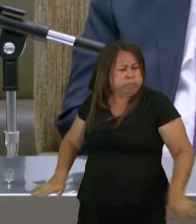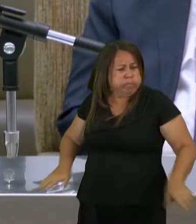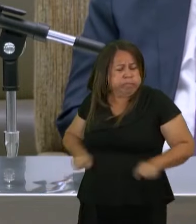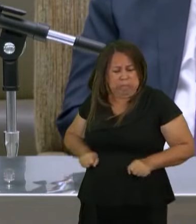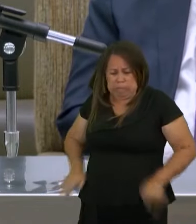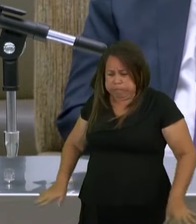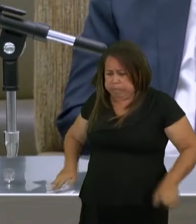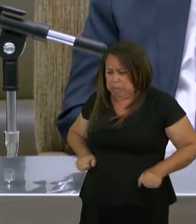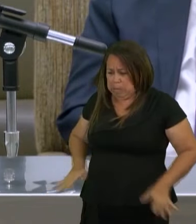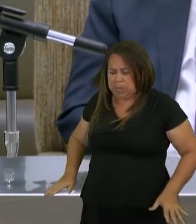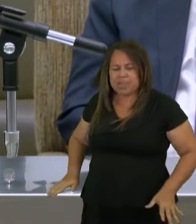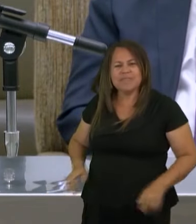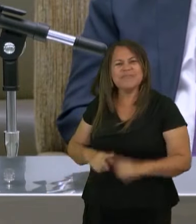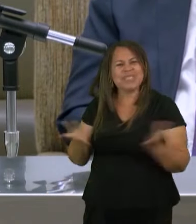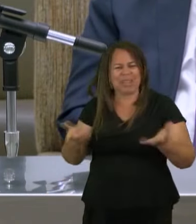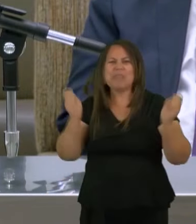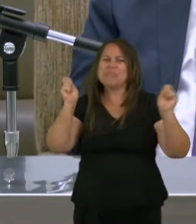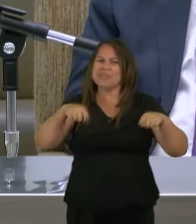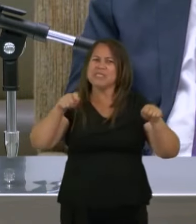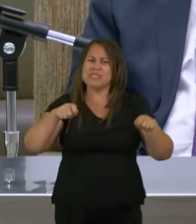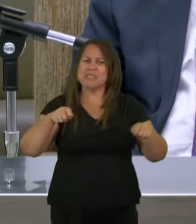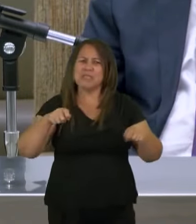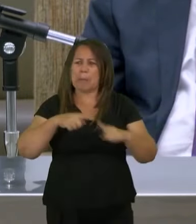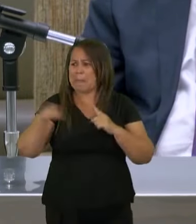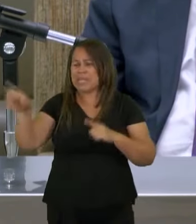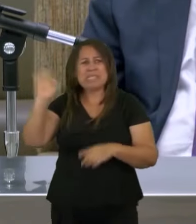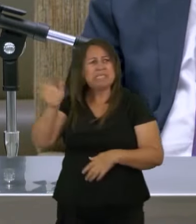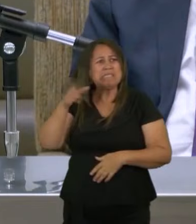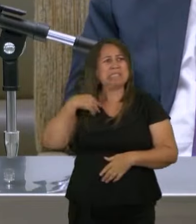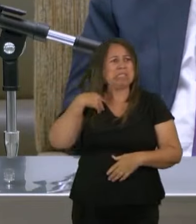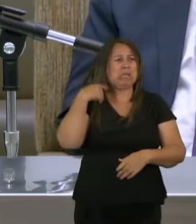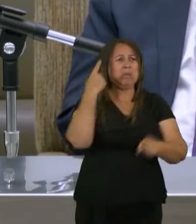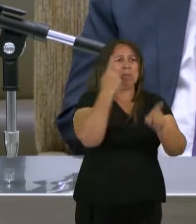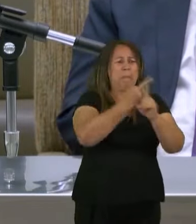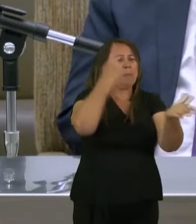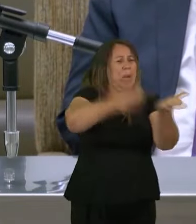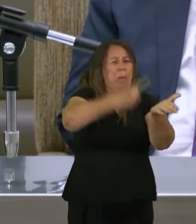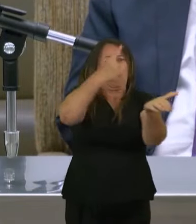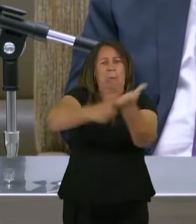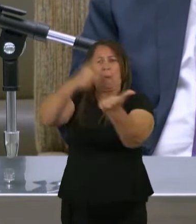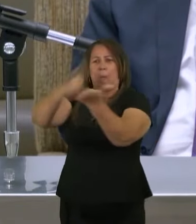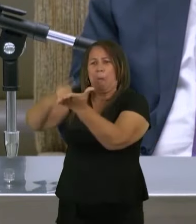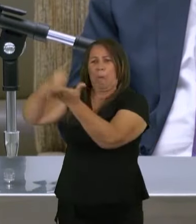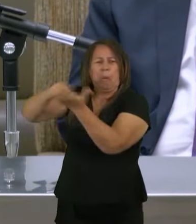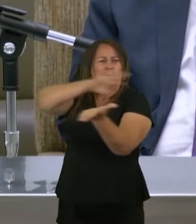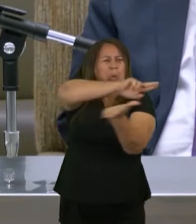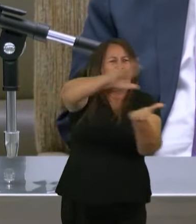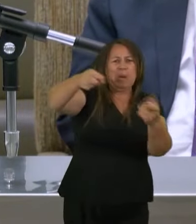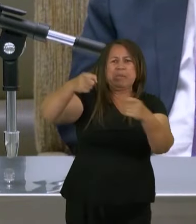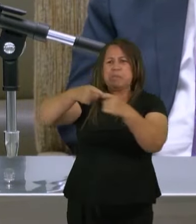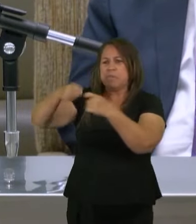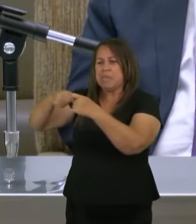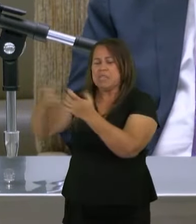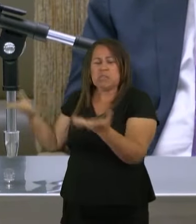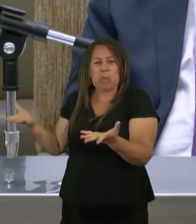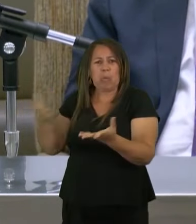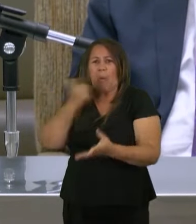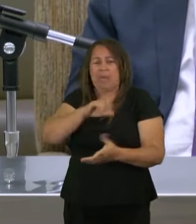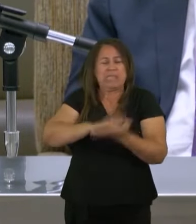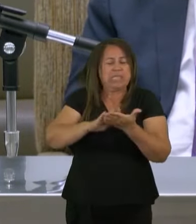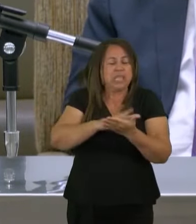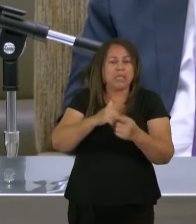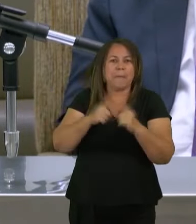possível. Mas ela tinha ido a todos os médicos, mas agora é possível. Por quê? Porque